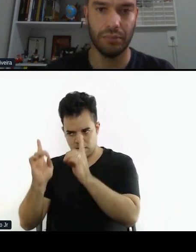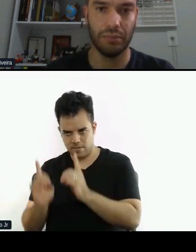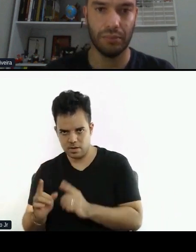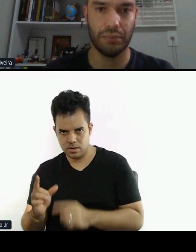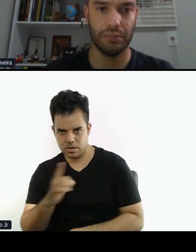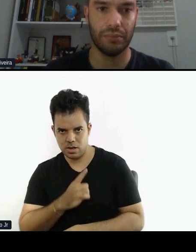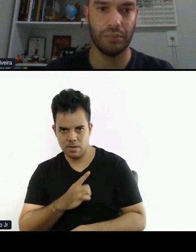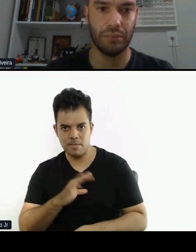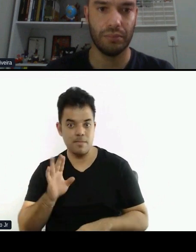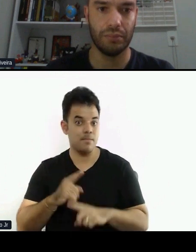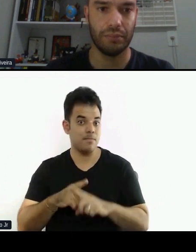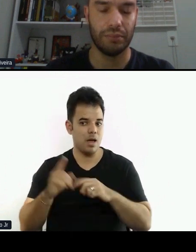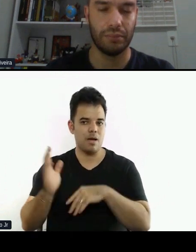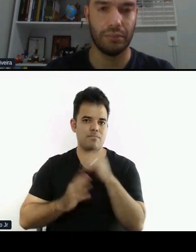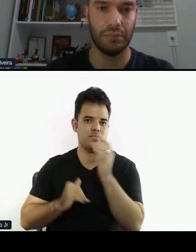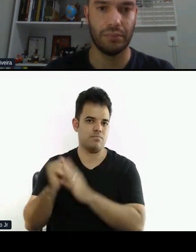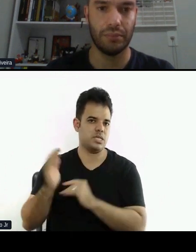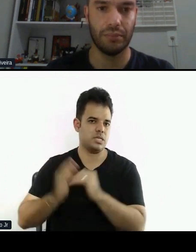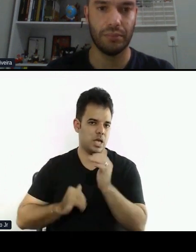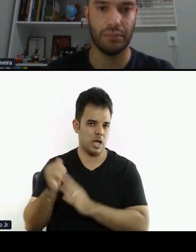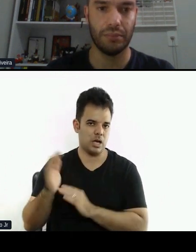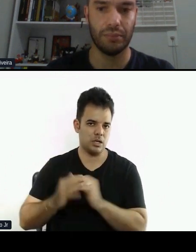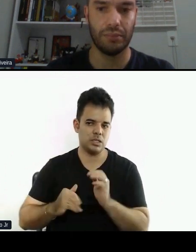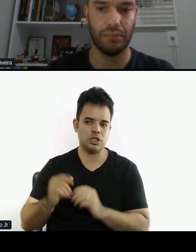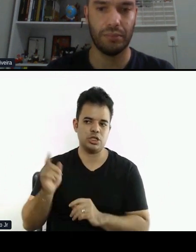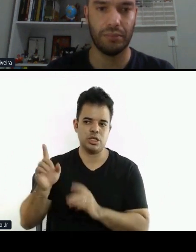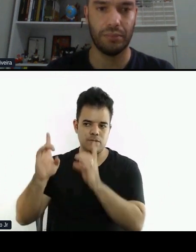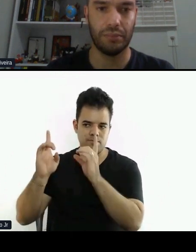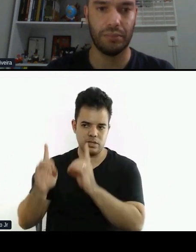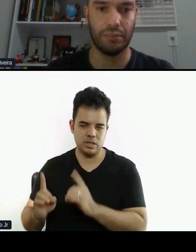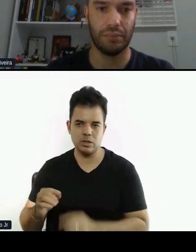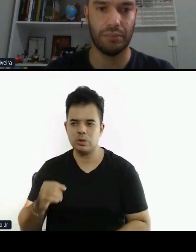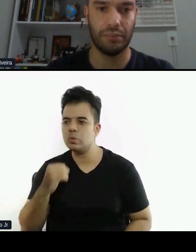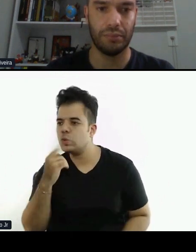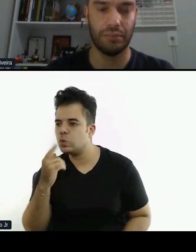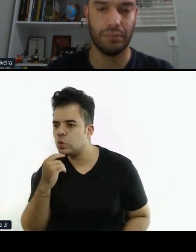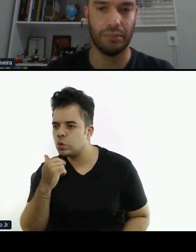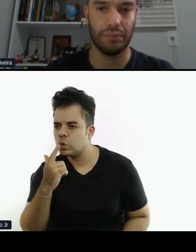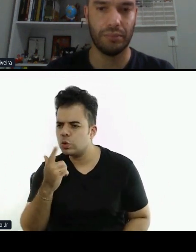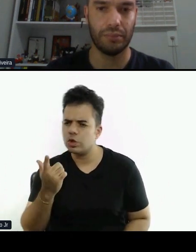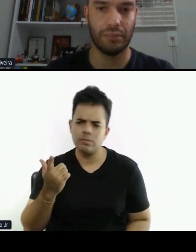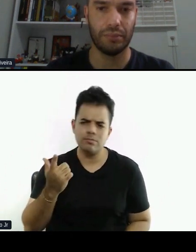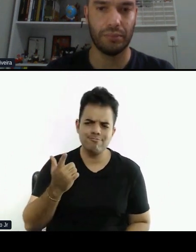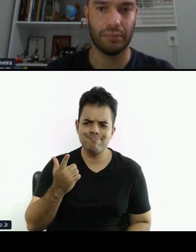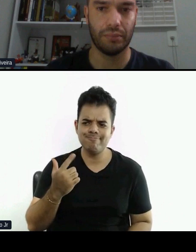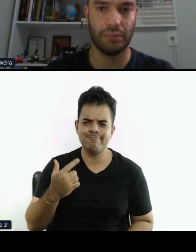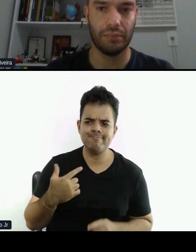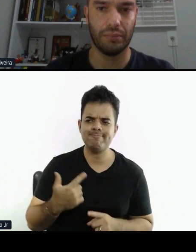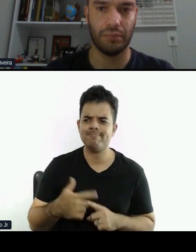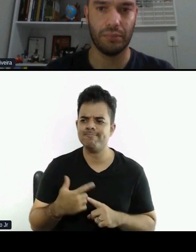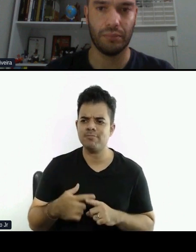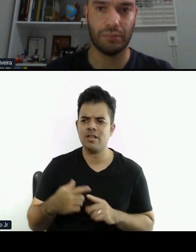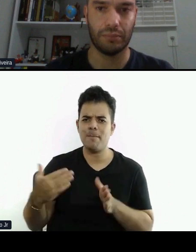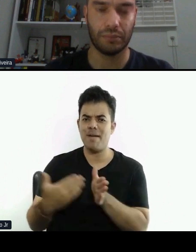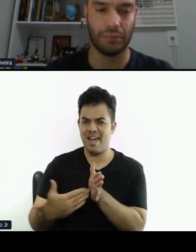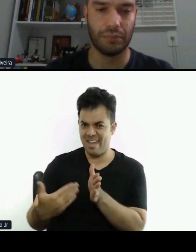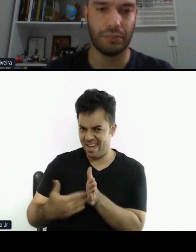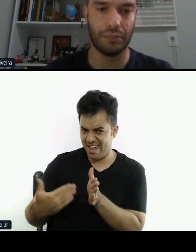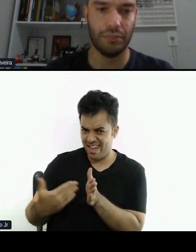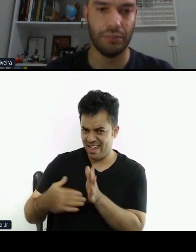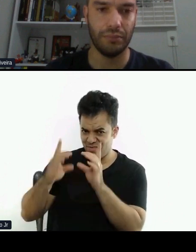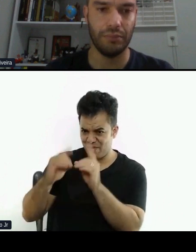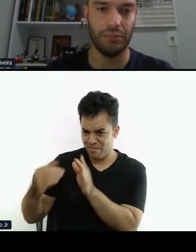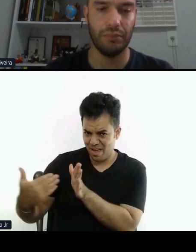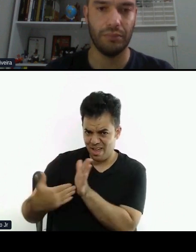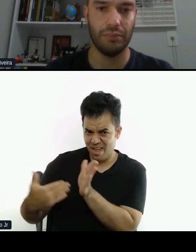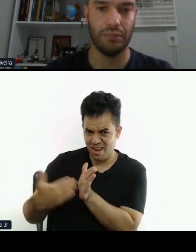mérito voltado a algo que ele conseguiu fazer e outra pessoa não conseguiu, de fato, por causa de uma barreira, seja na aplicação do